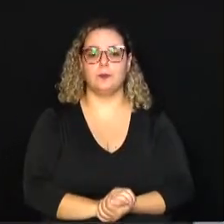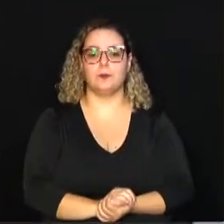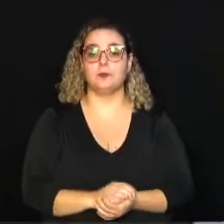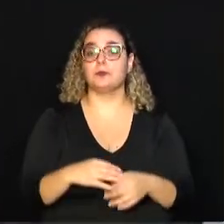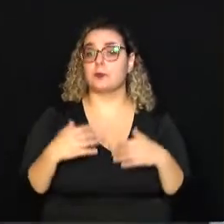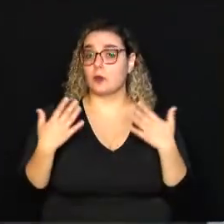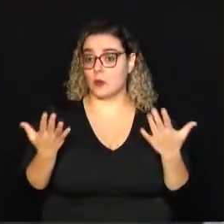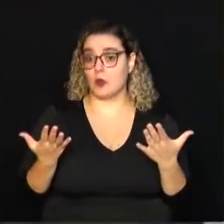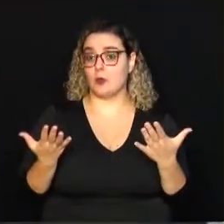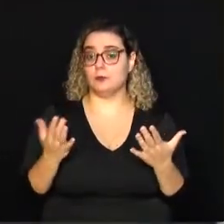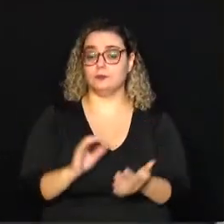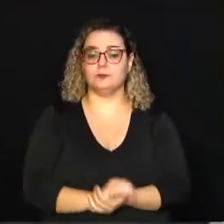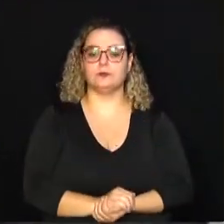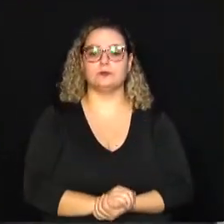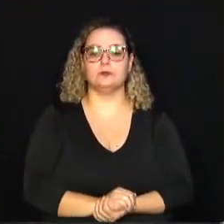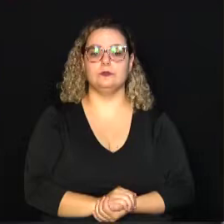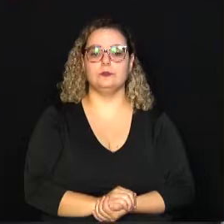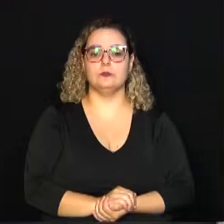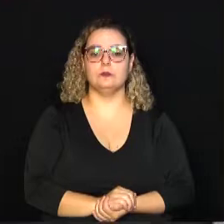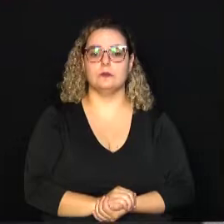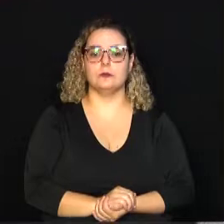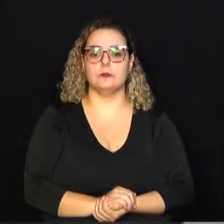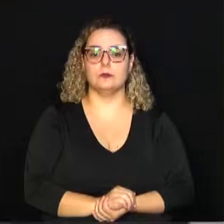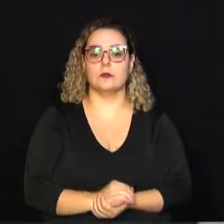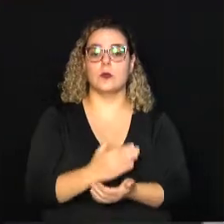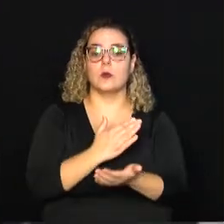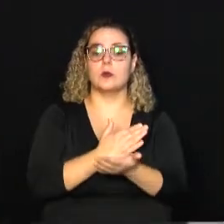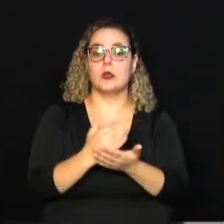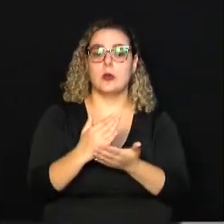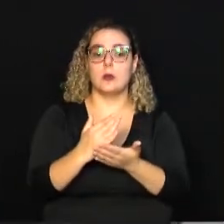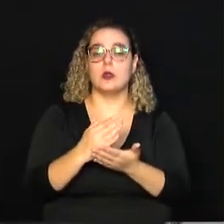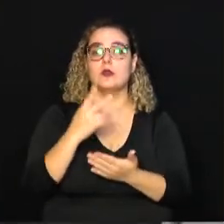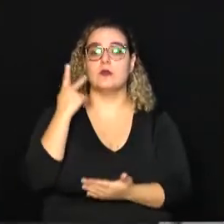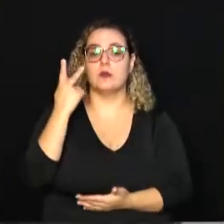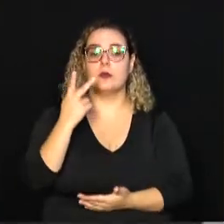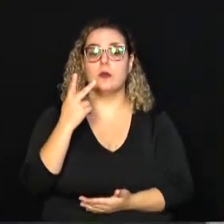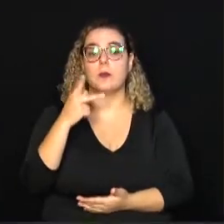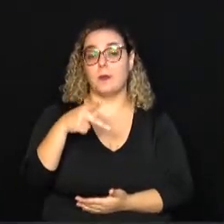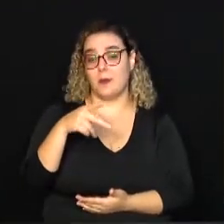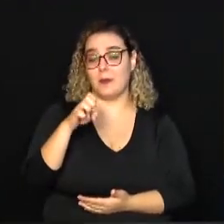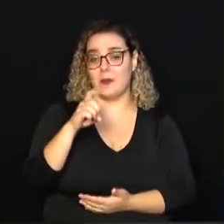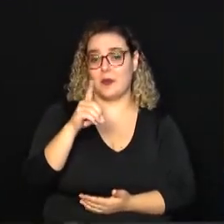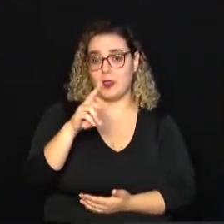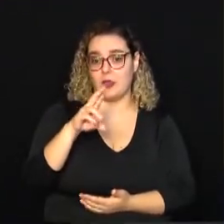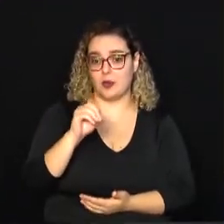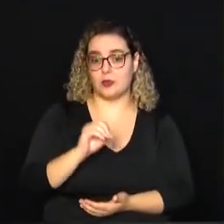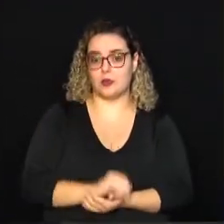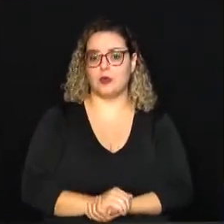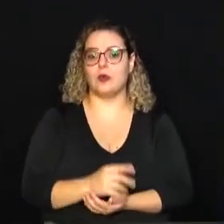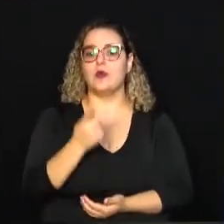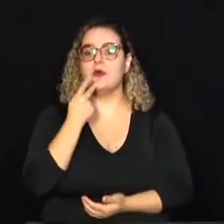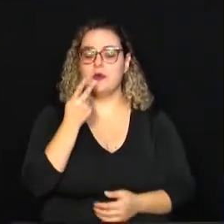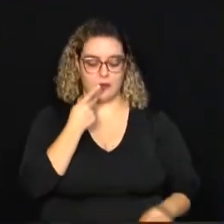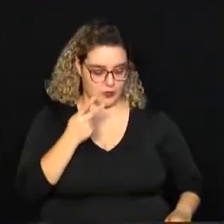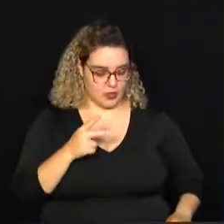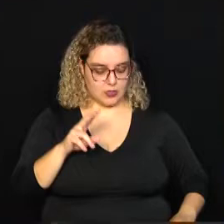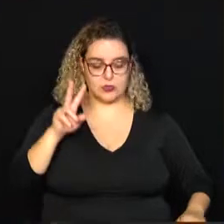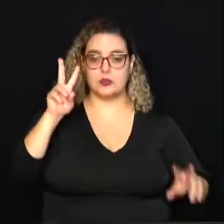vou passar primeiro a palavra para o Pedro, né, que vai falar sobre o